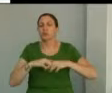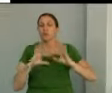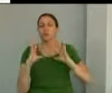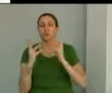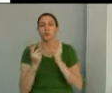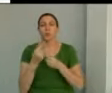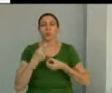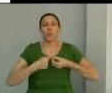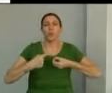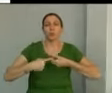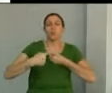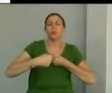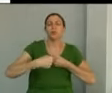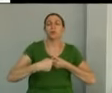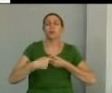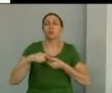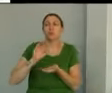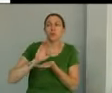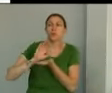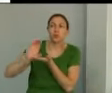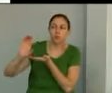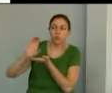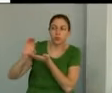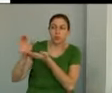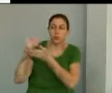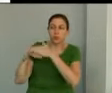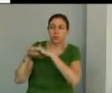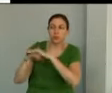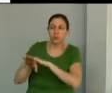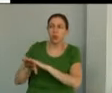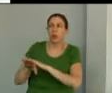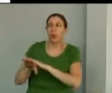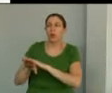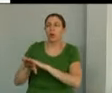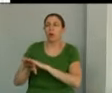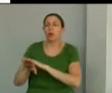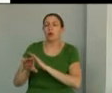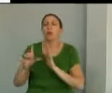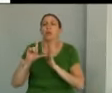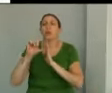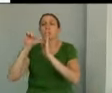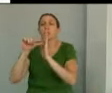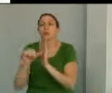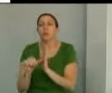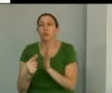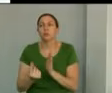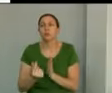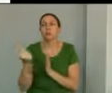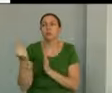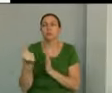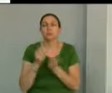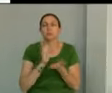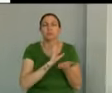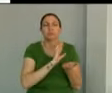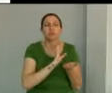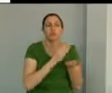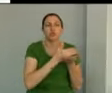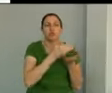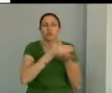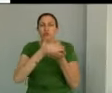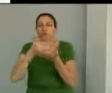com recursos para esse fundo, né, que é a contribuição ao Fundeb, e depois este valor é distribuído